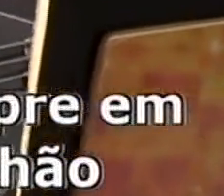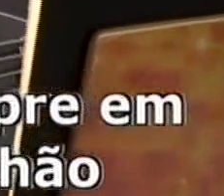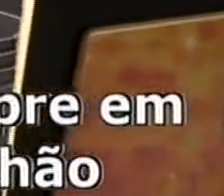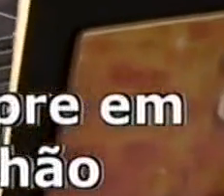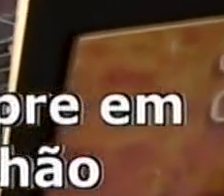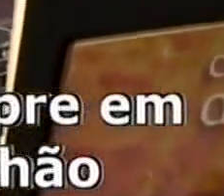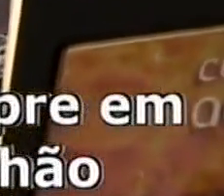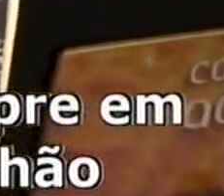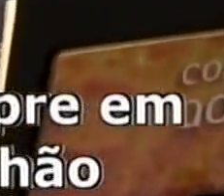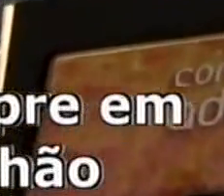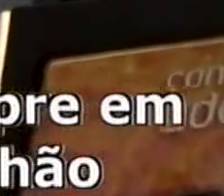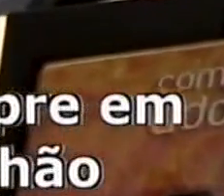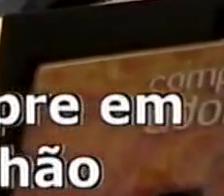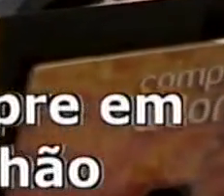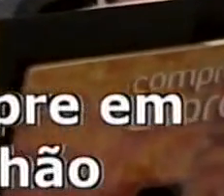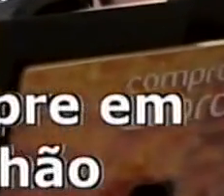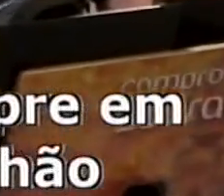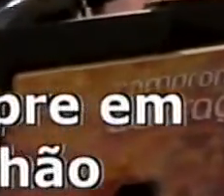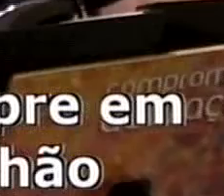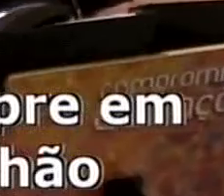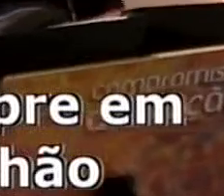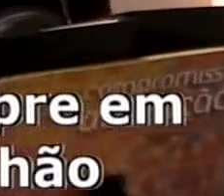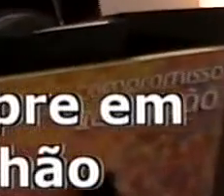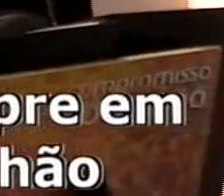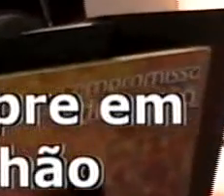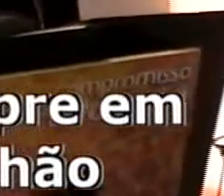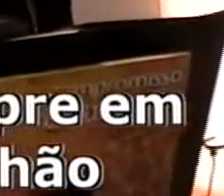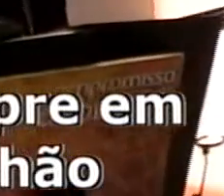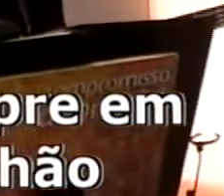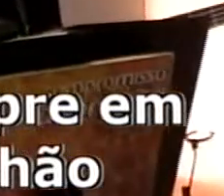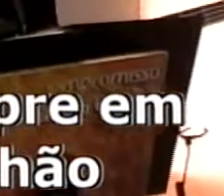viver sempre em comunhão,